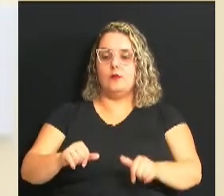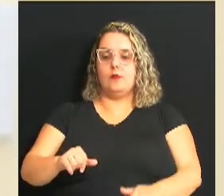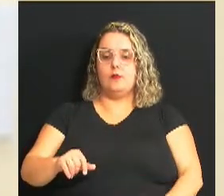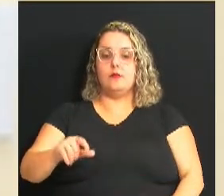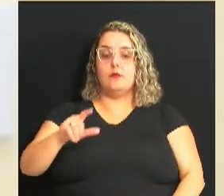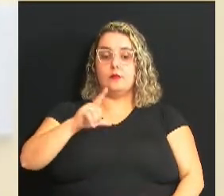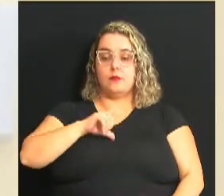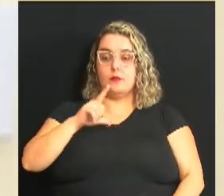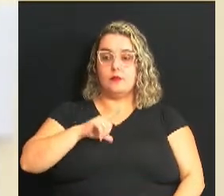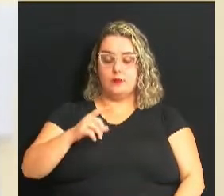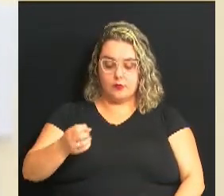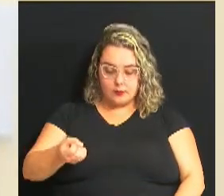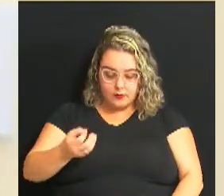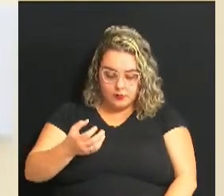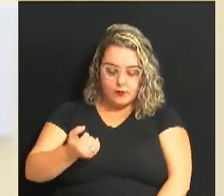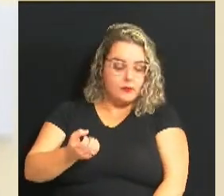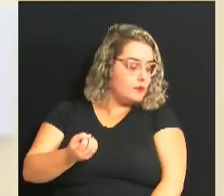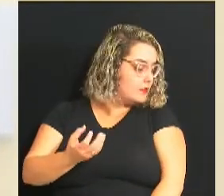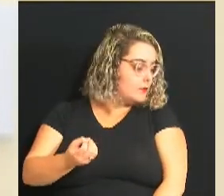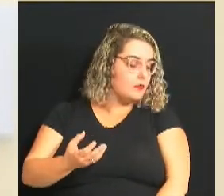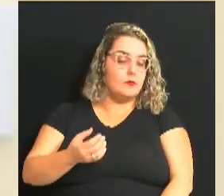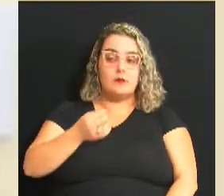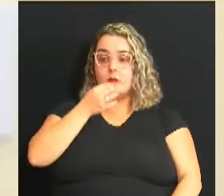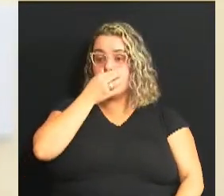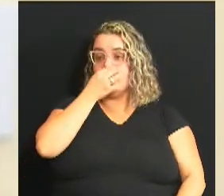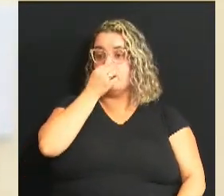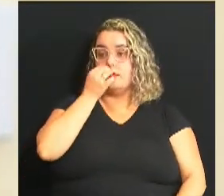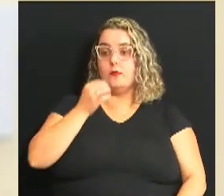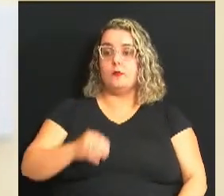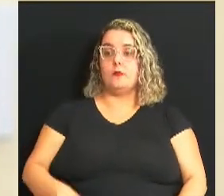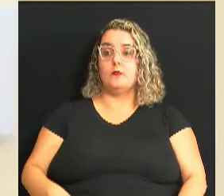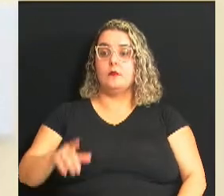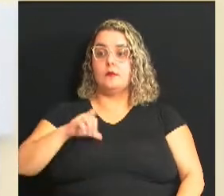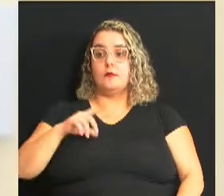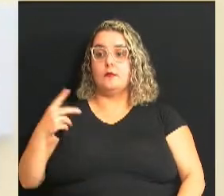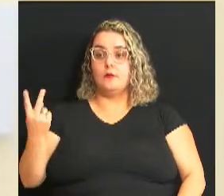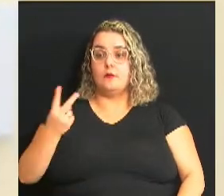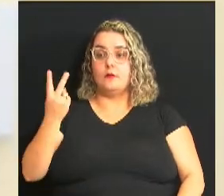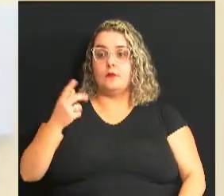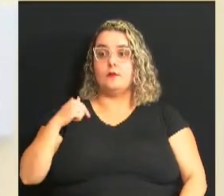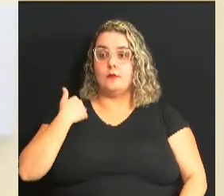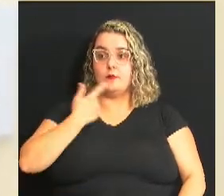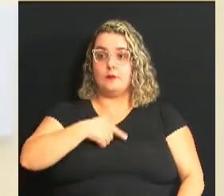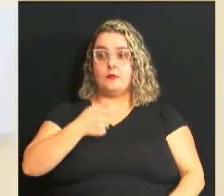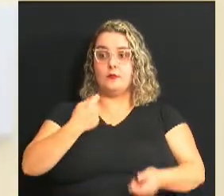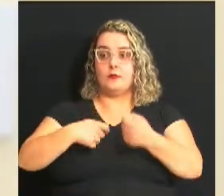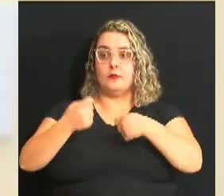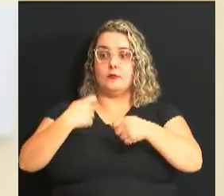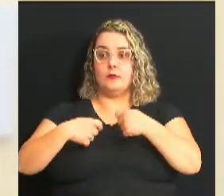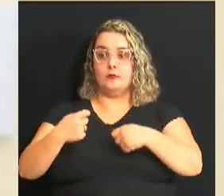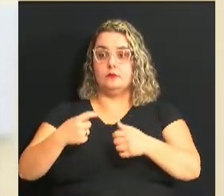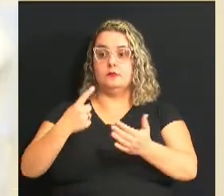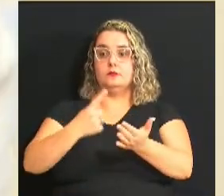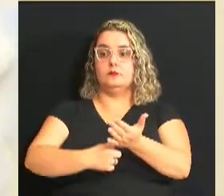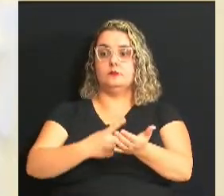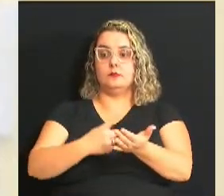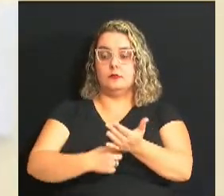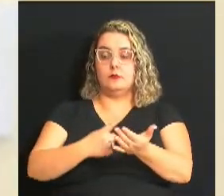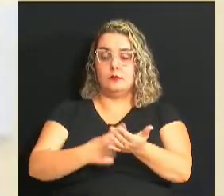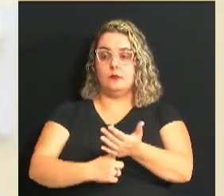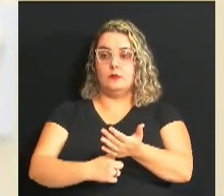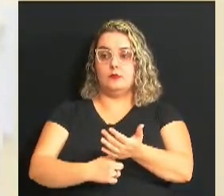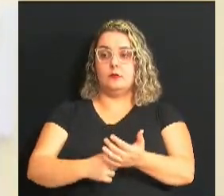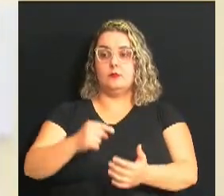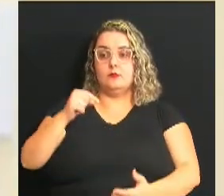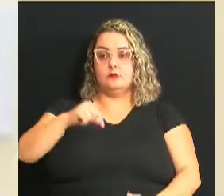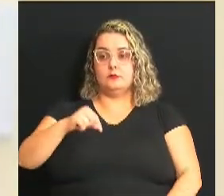formações de teatro, né, tenham isso como um valor, e que a gente administraria a agenda daqui